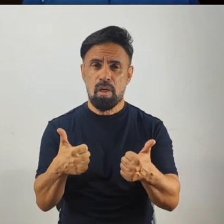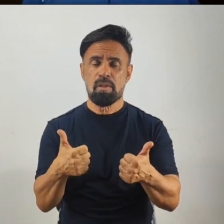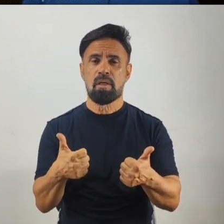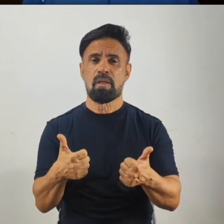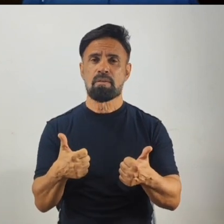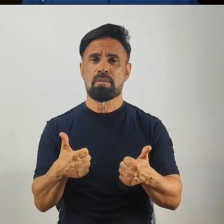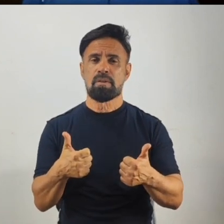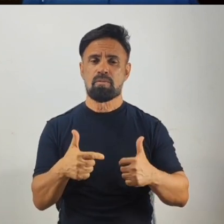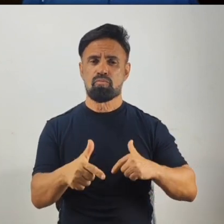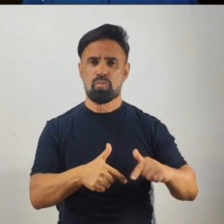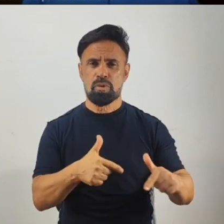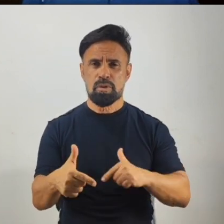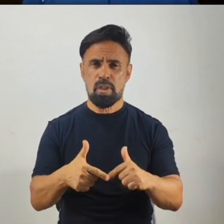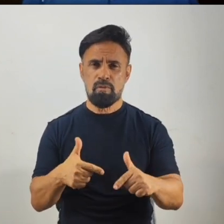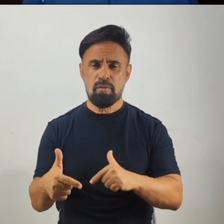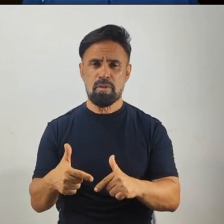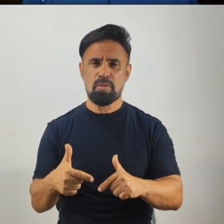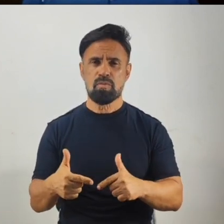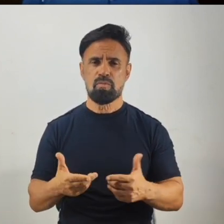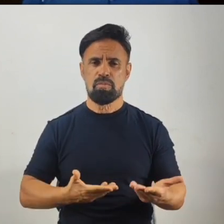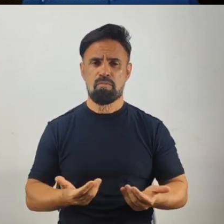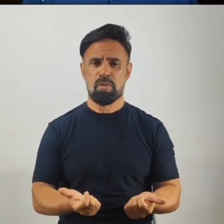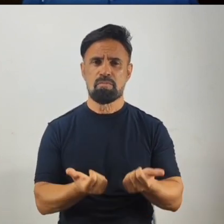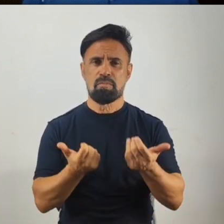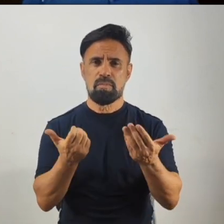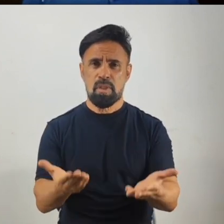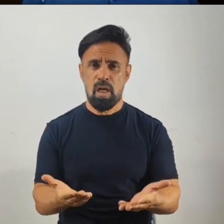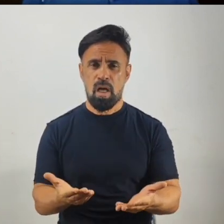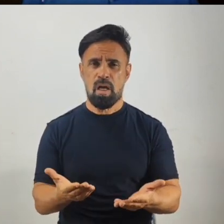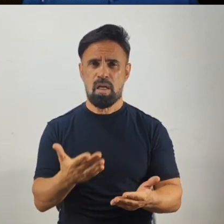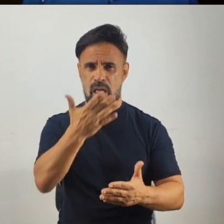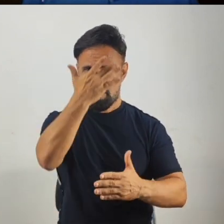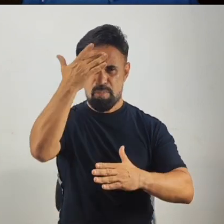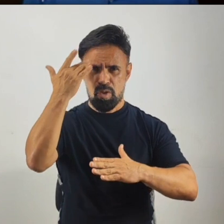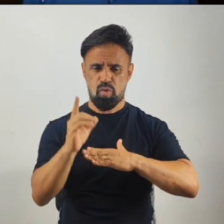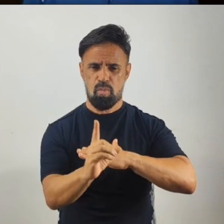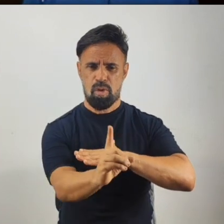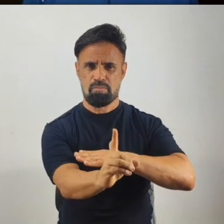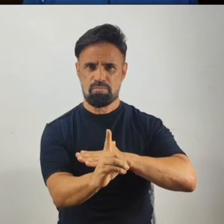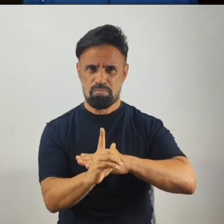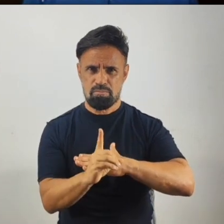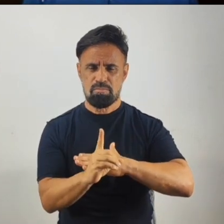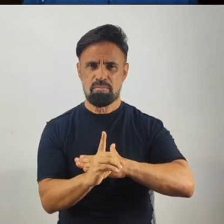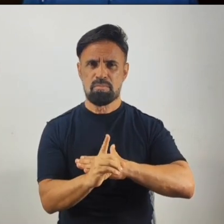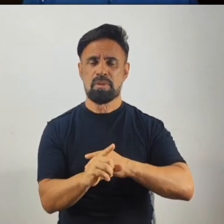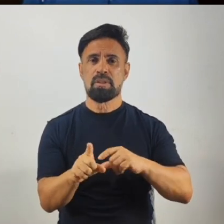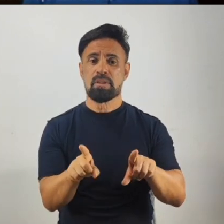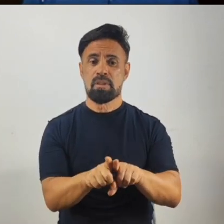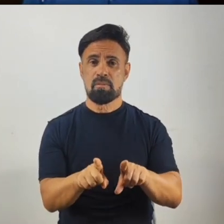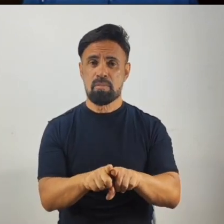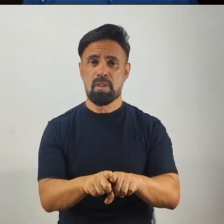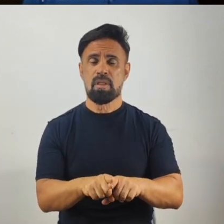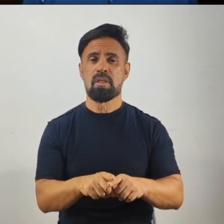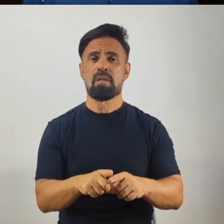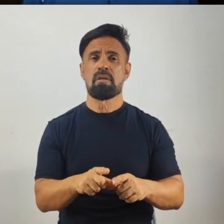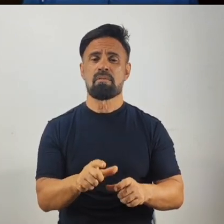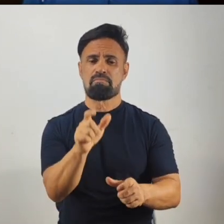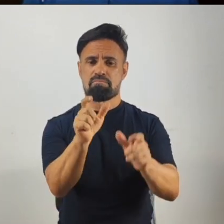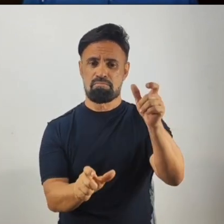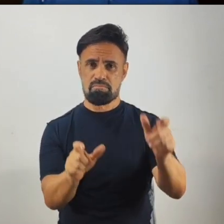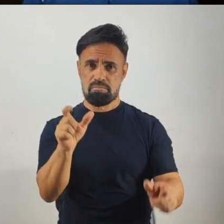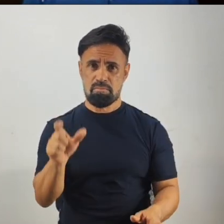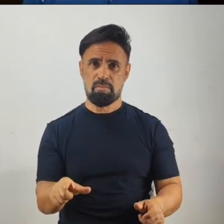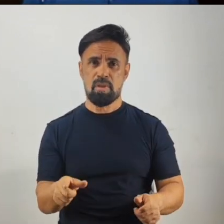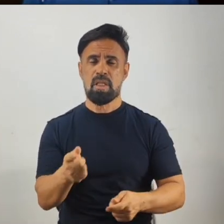qualidade nos serviços que precisam ser prestados a clientes, eles também foram incorporados